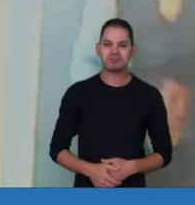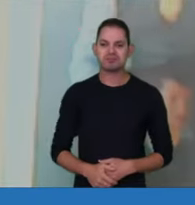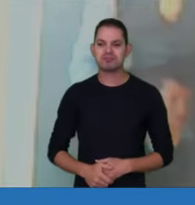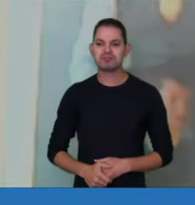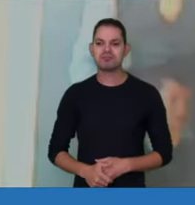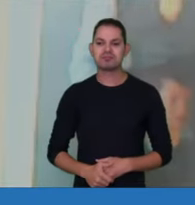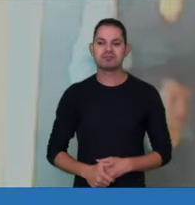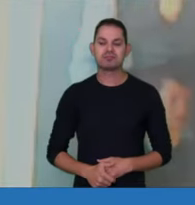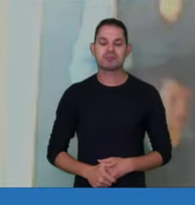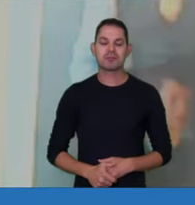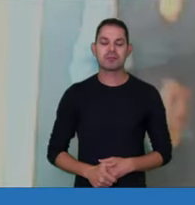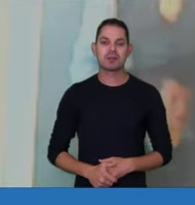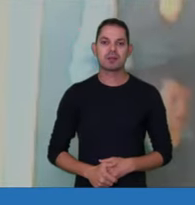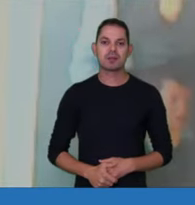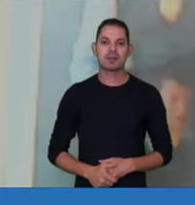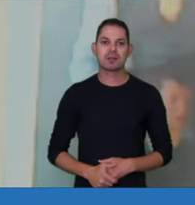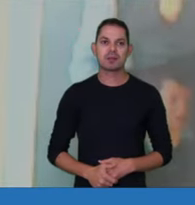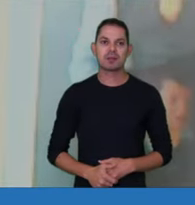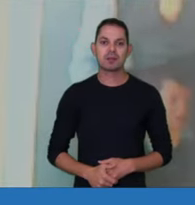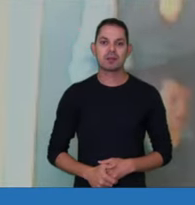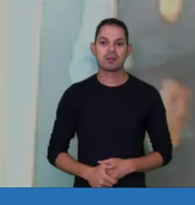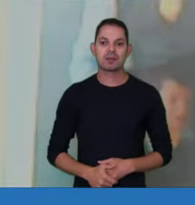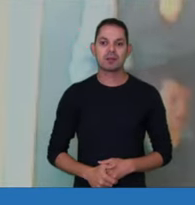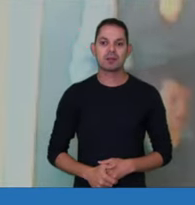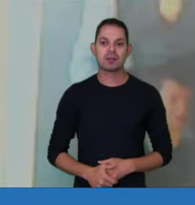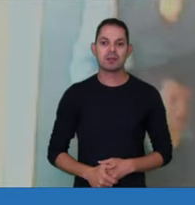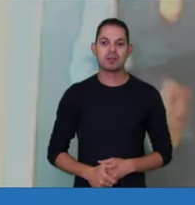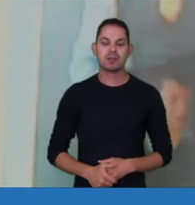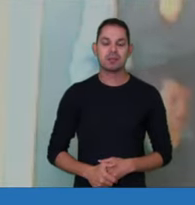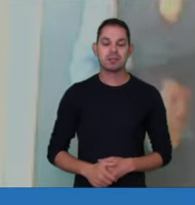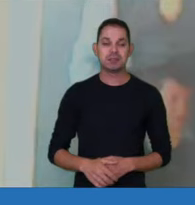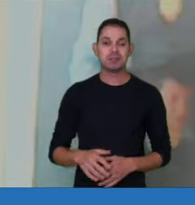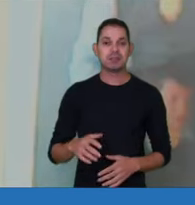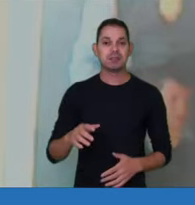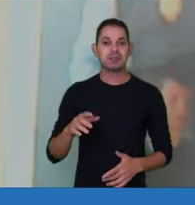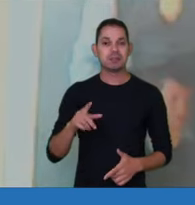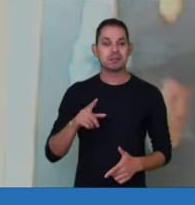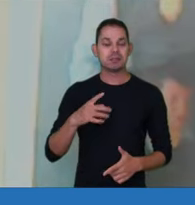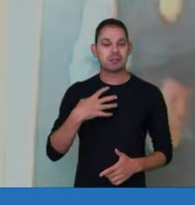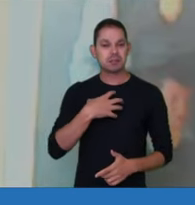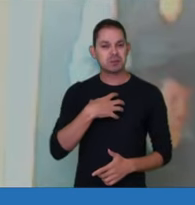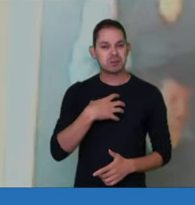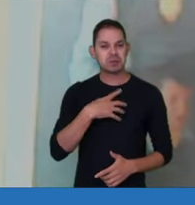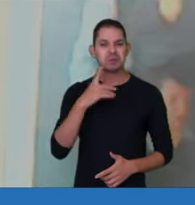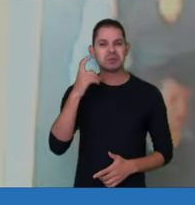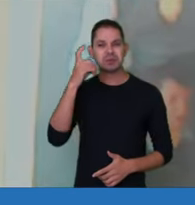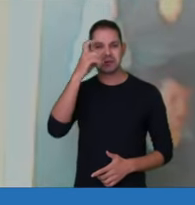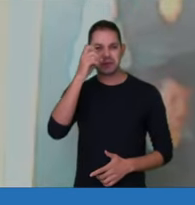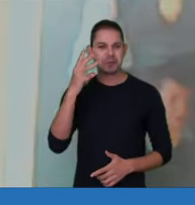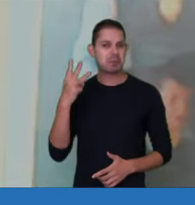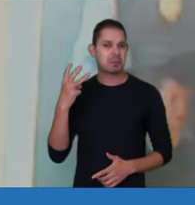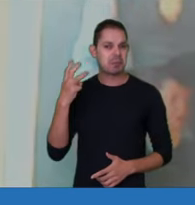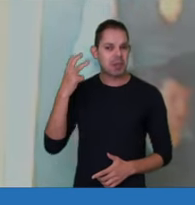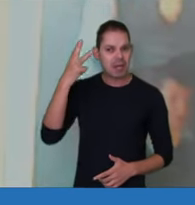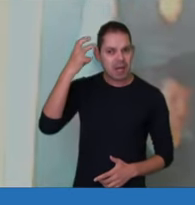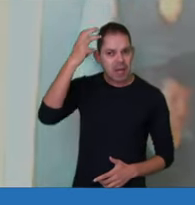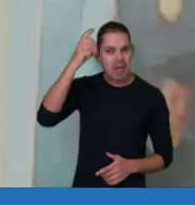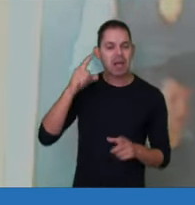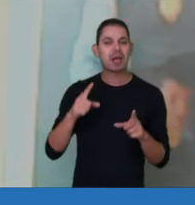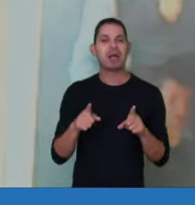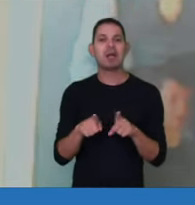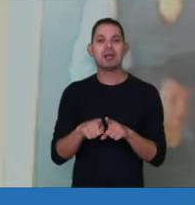imerso em situações muito complicadas. A morte da Marielle von Anderson não foi uma questão